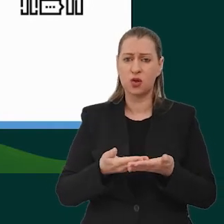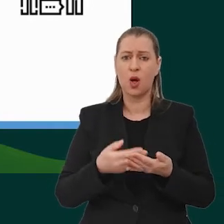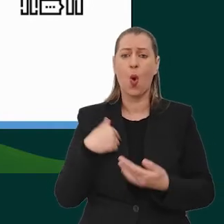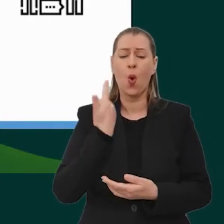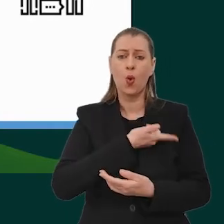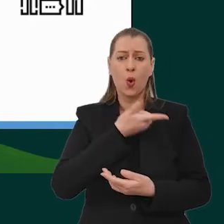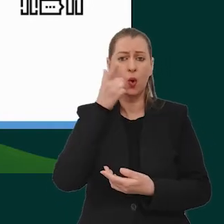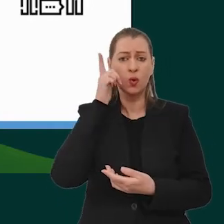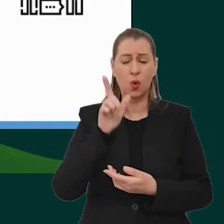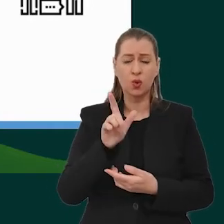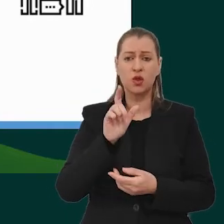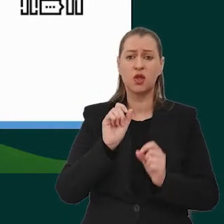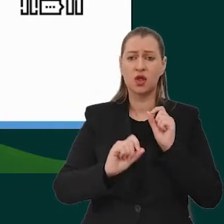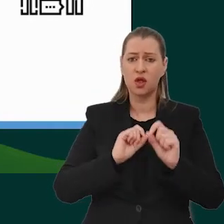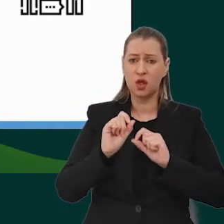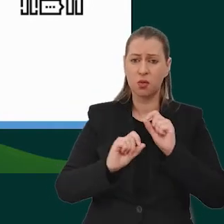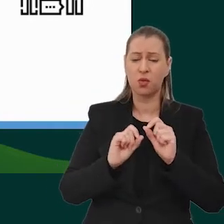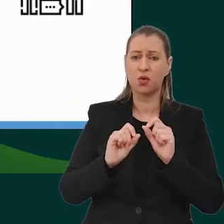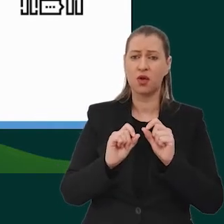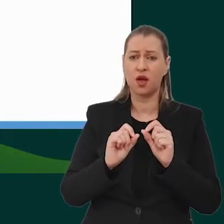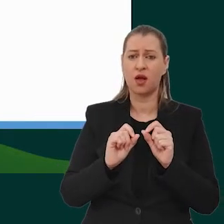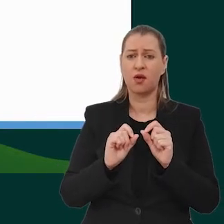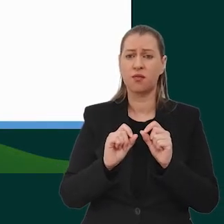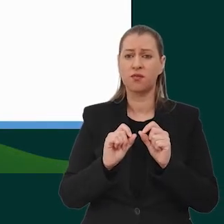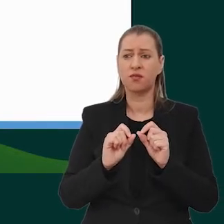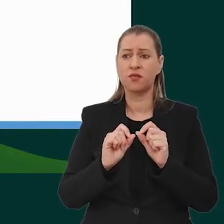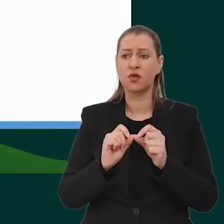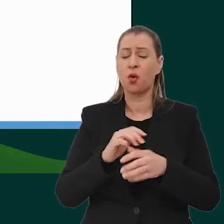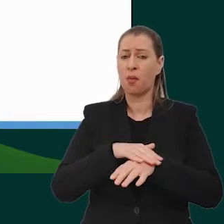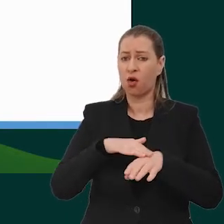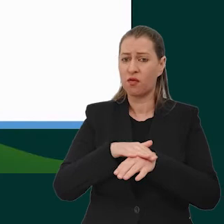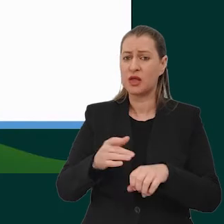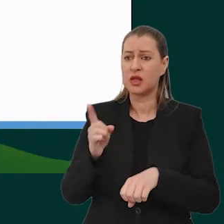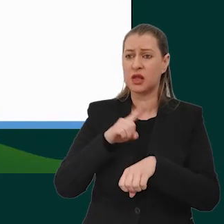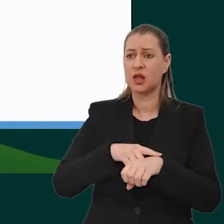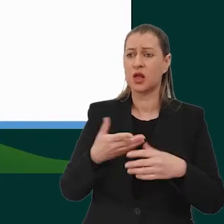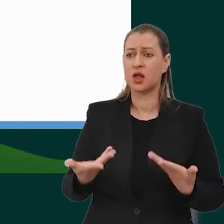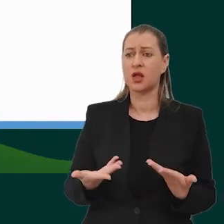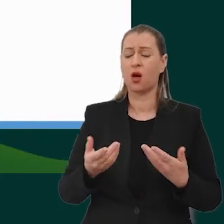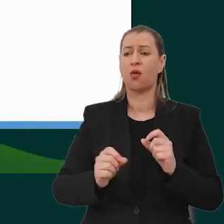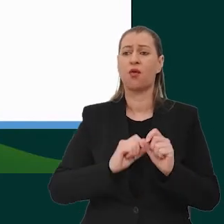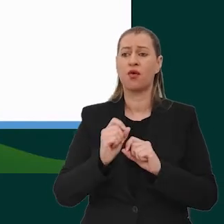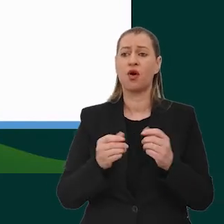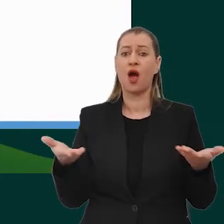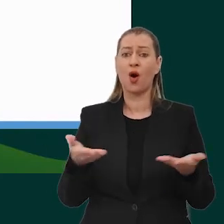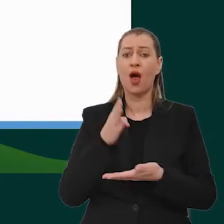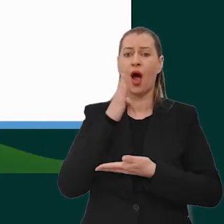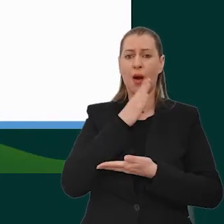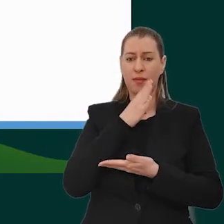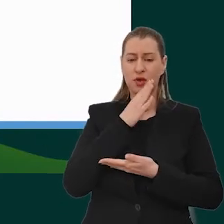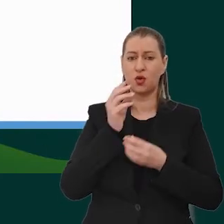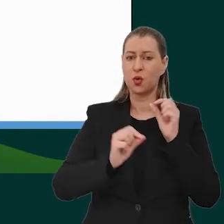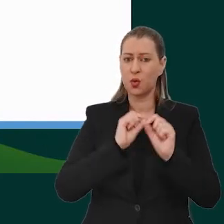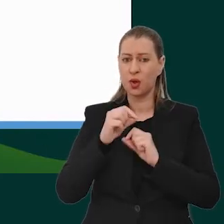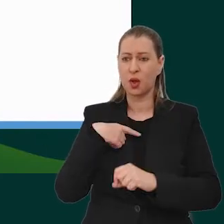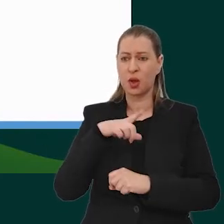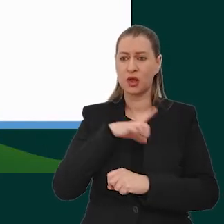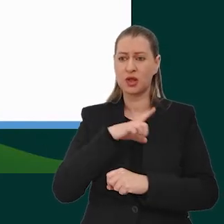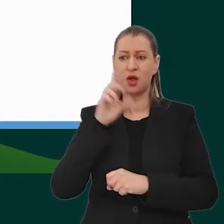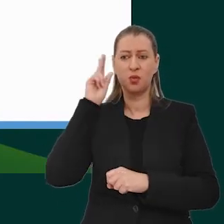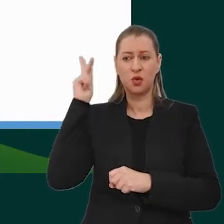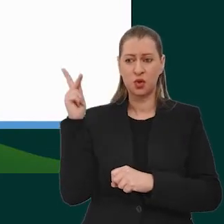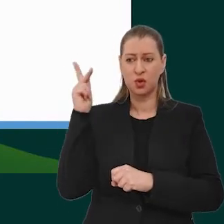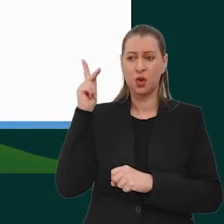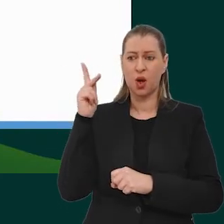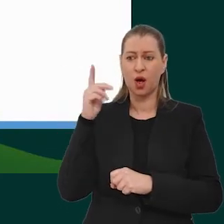consegue uma conversação instantânea. Mas então vamos passar rapidinho pelo que a gente tem de história, né?